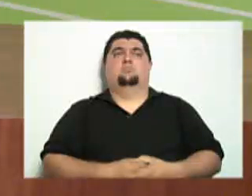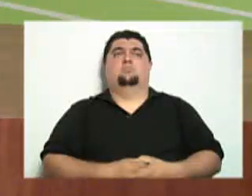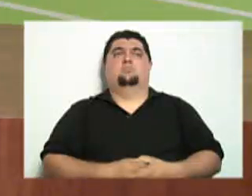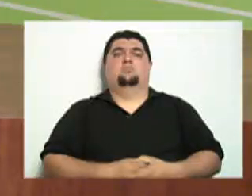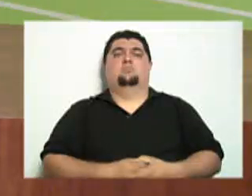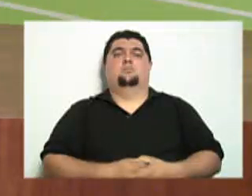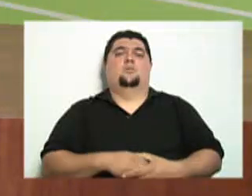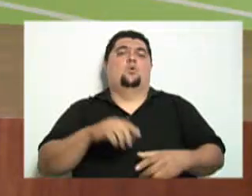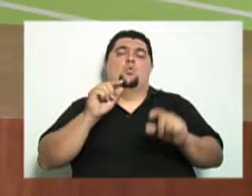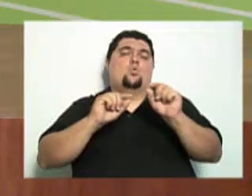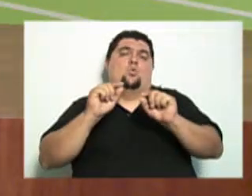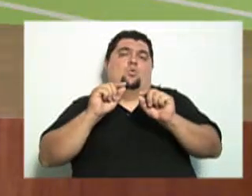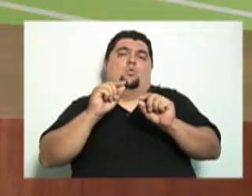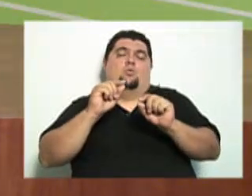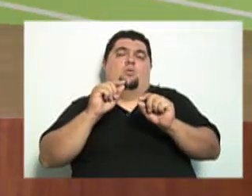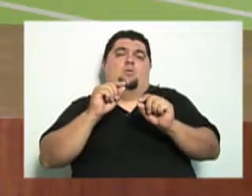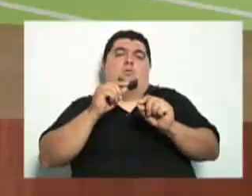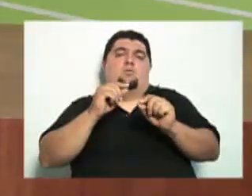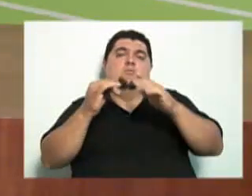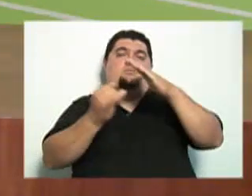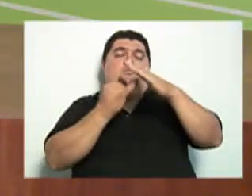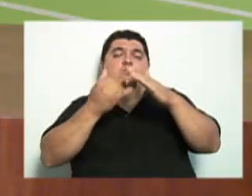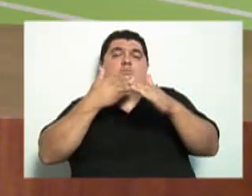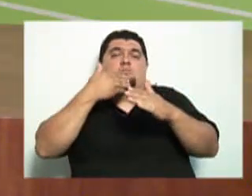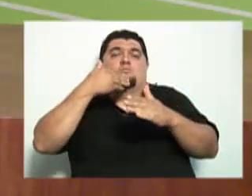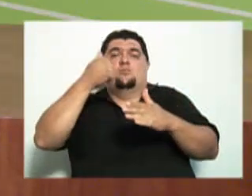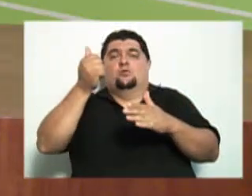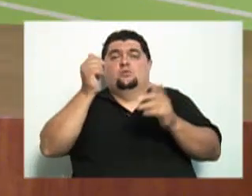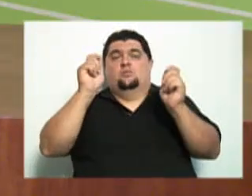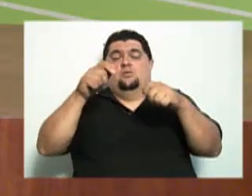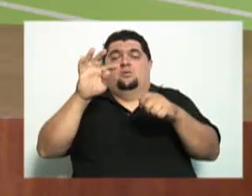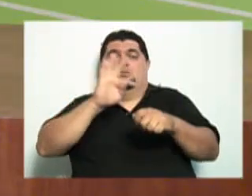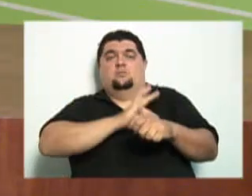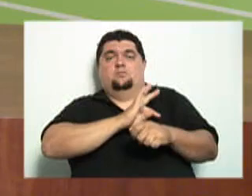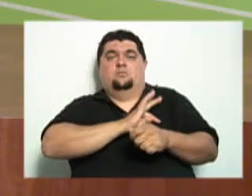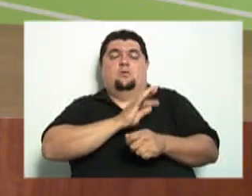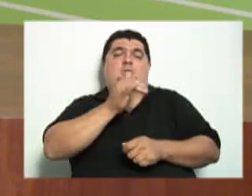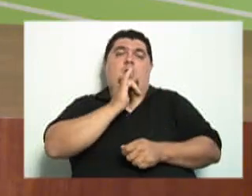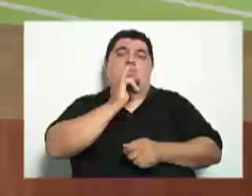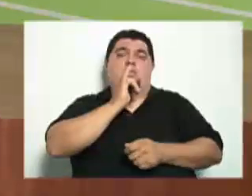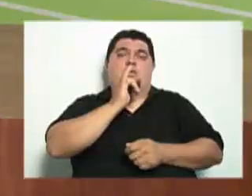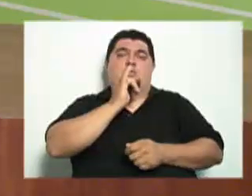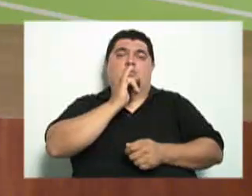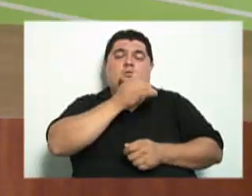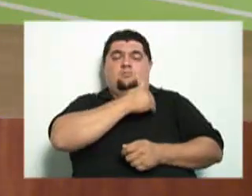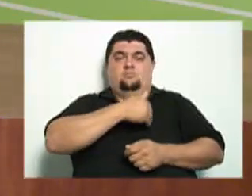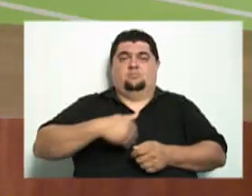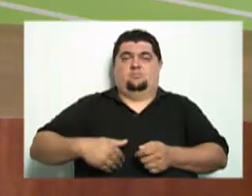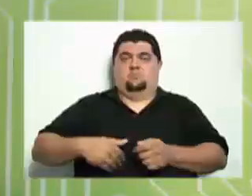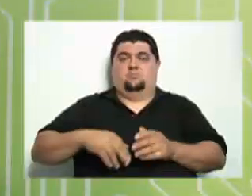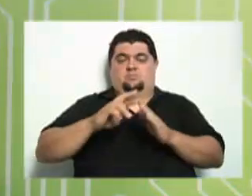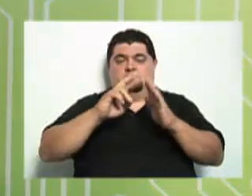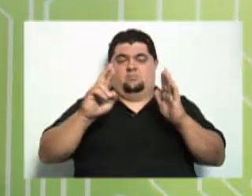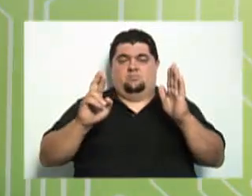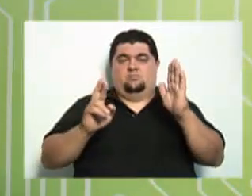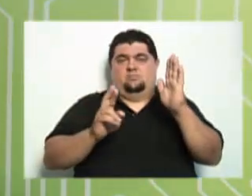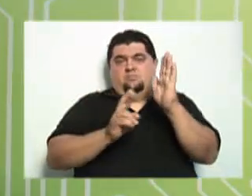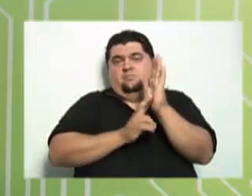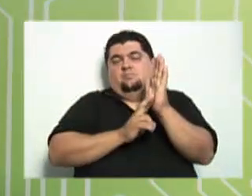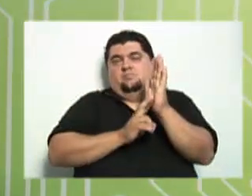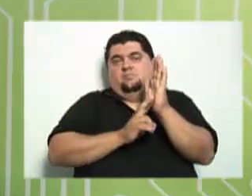que facilitam a incorporação de capital e progresso técnico, né? Por exemplo, quando o governo muda regras, a gente tem o exemplo